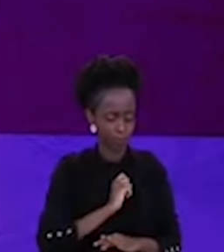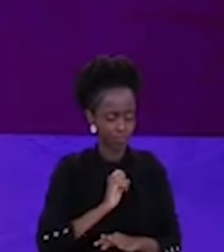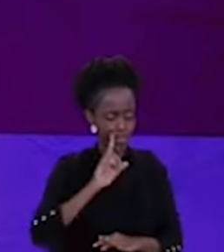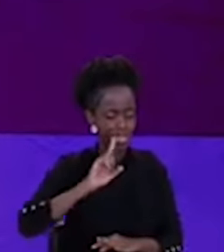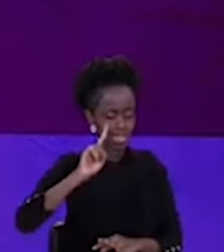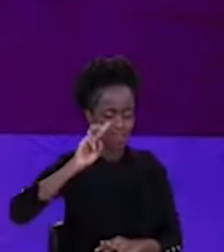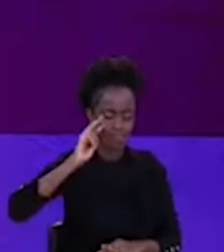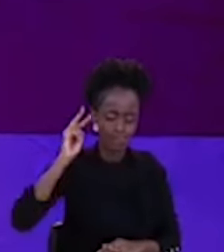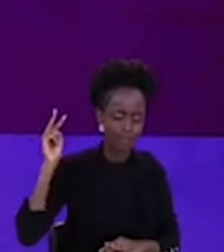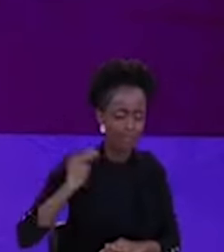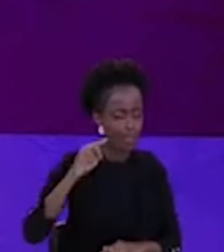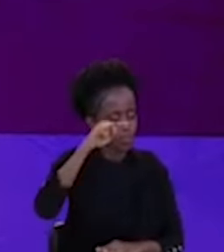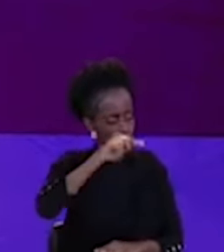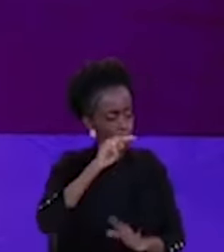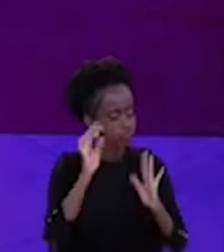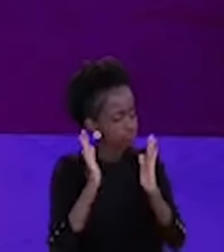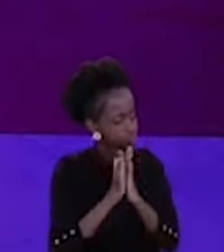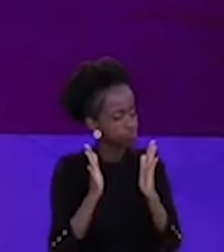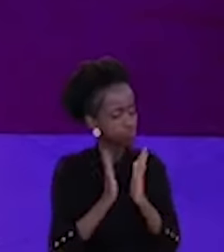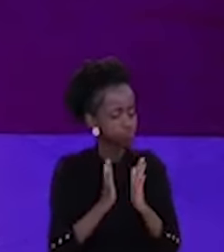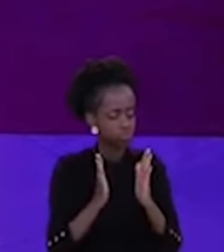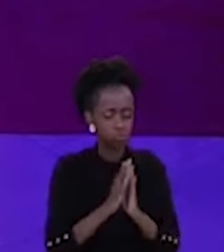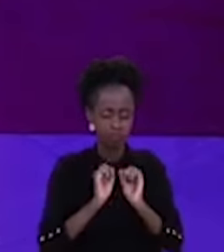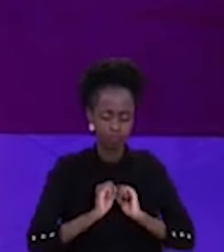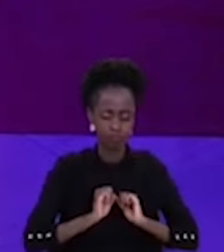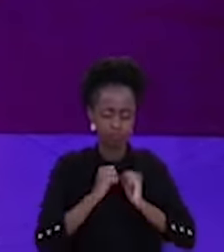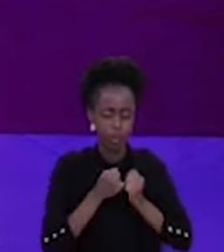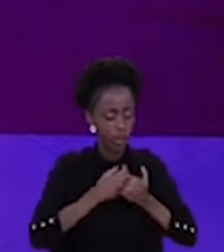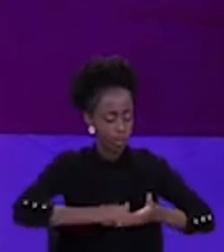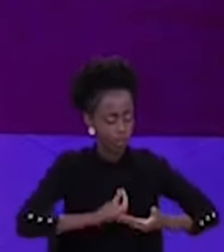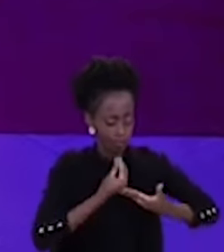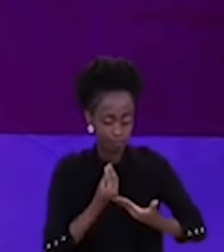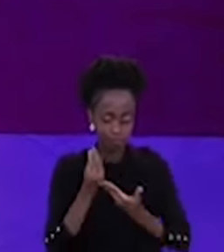Ele quer ouvir a sua declaração de entrega.